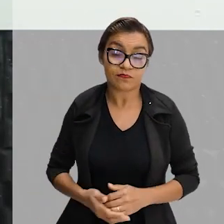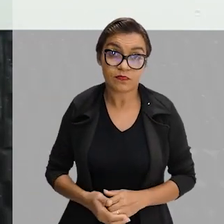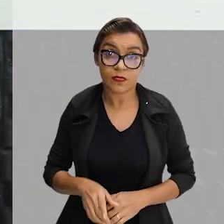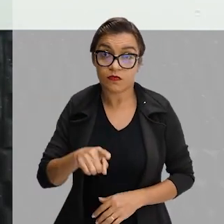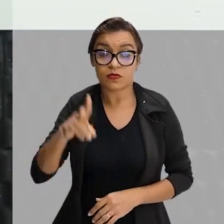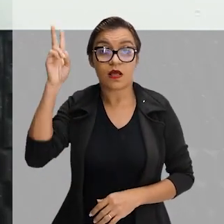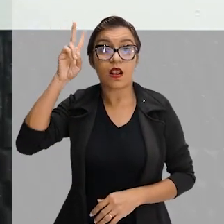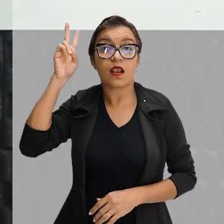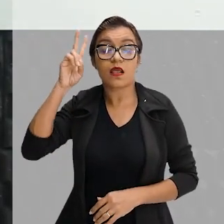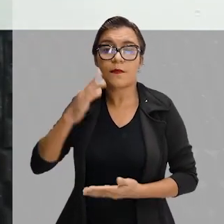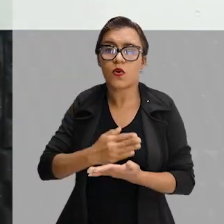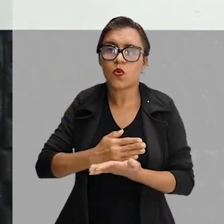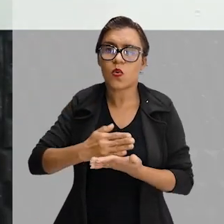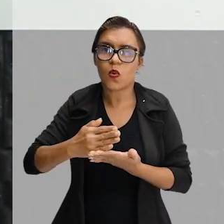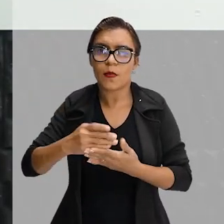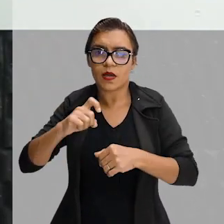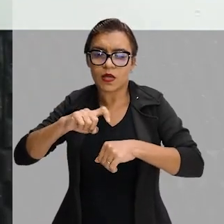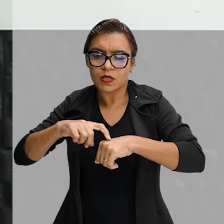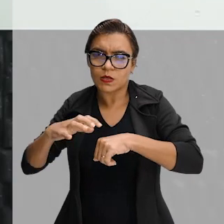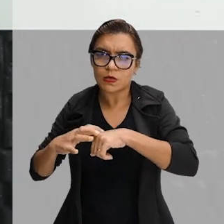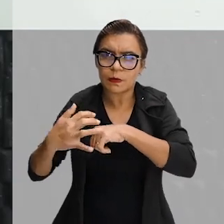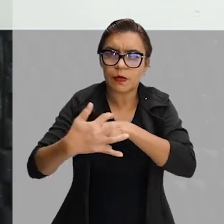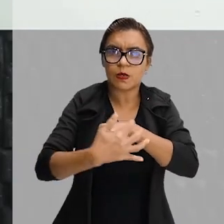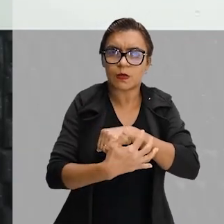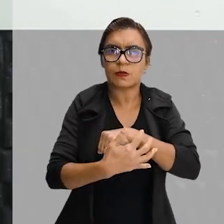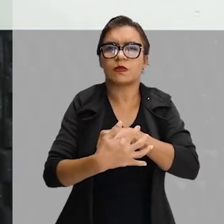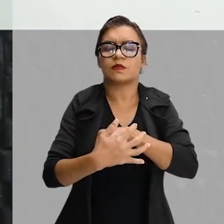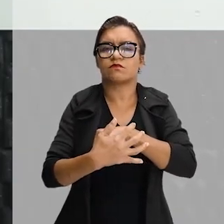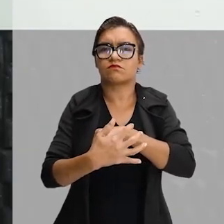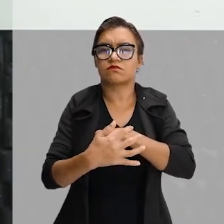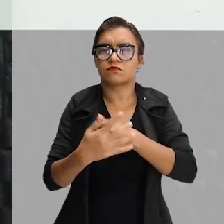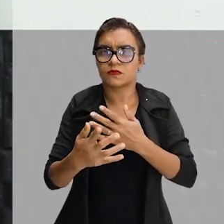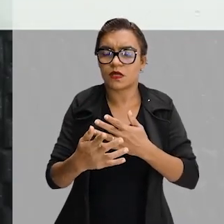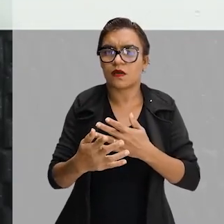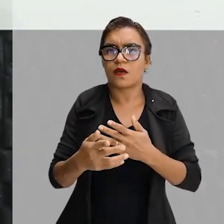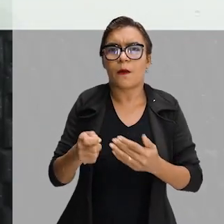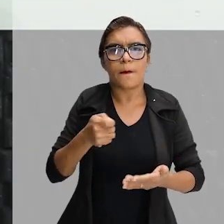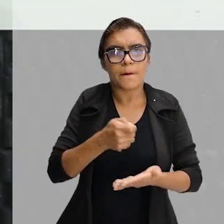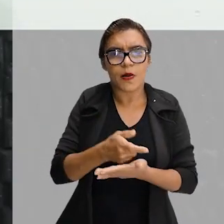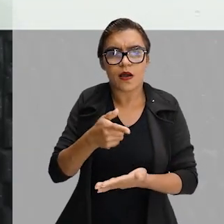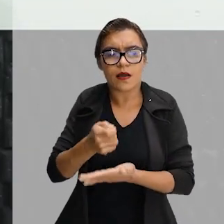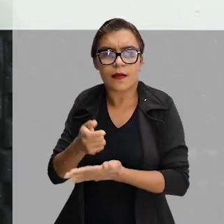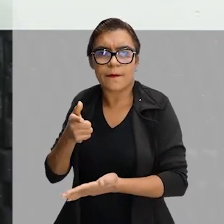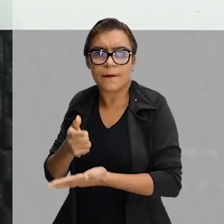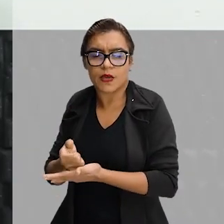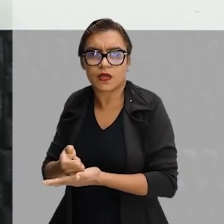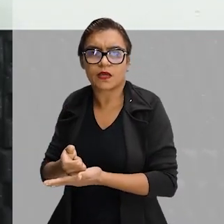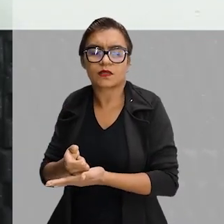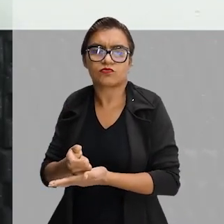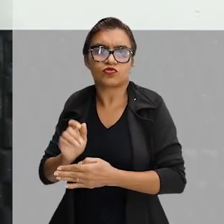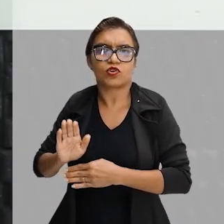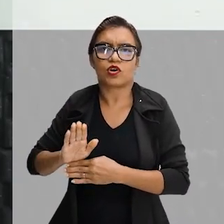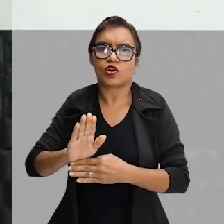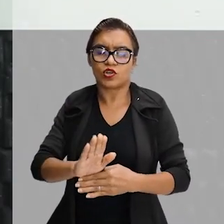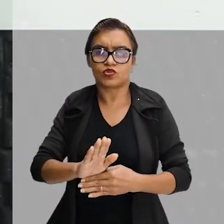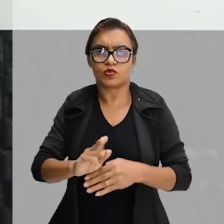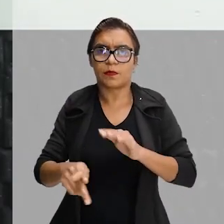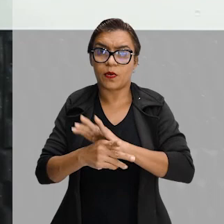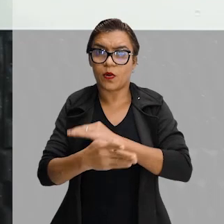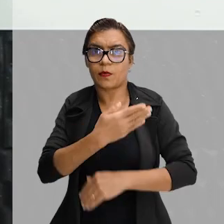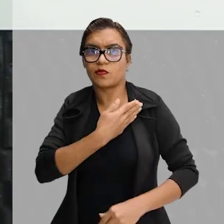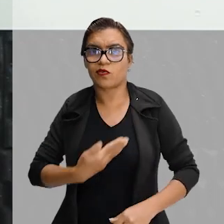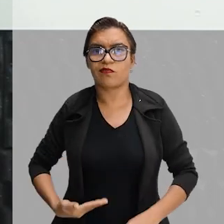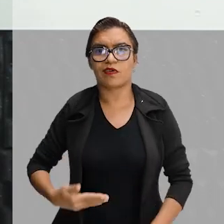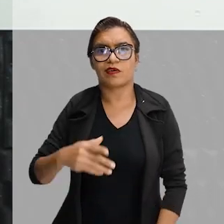começo da pandemia, durante o processo de organização para o pagamento do auxílio emergencial, o governo não sabia exatamente quantas